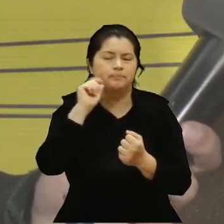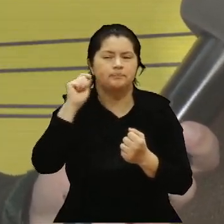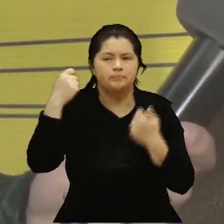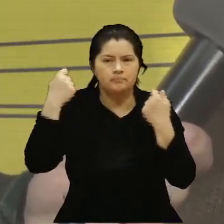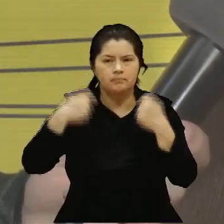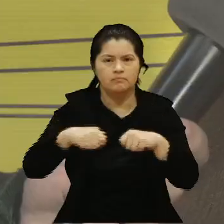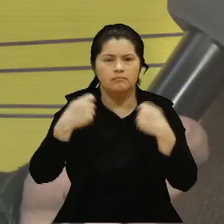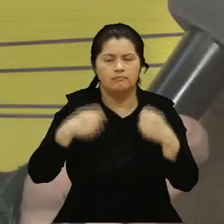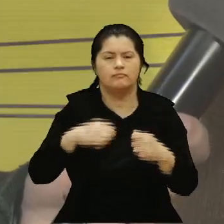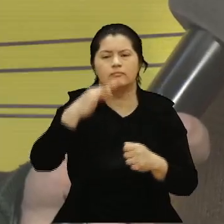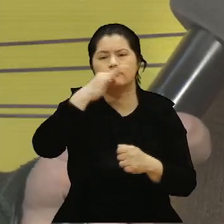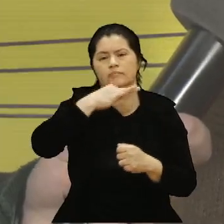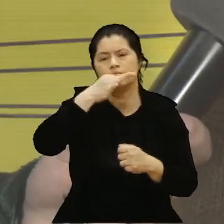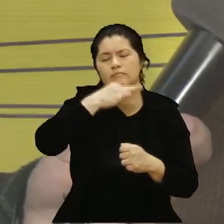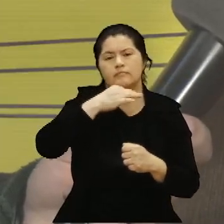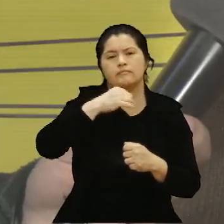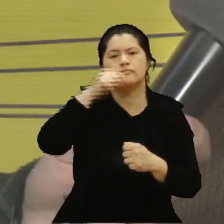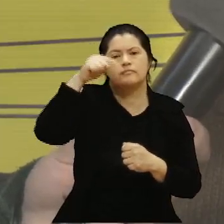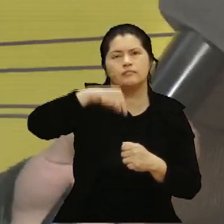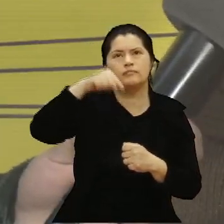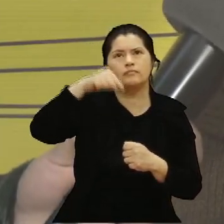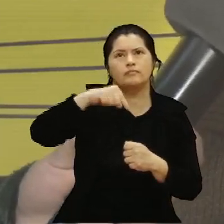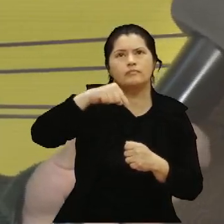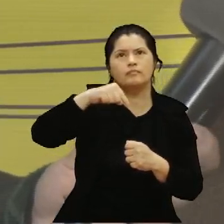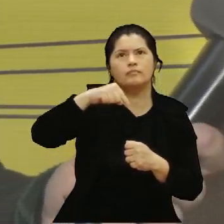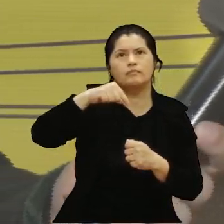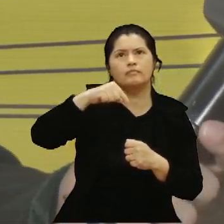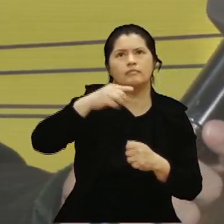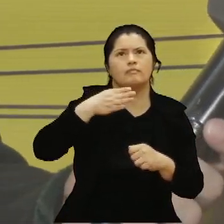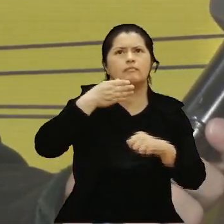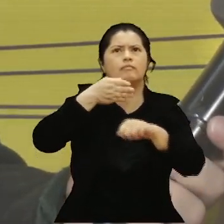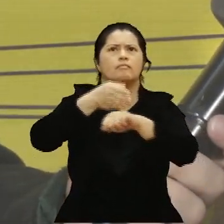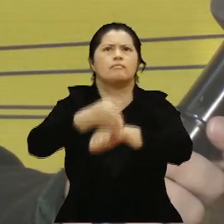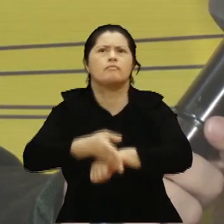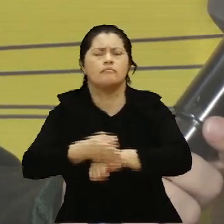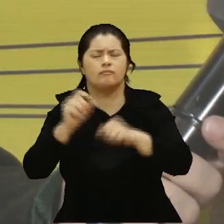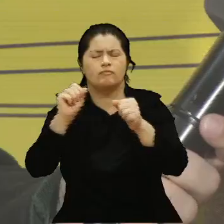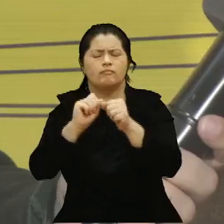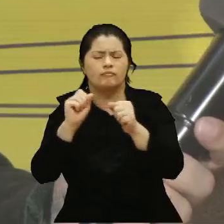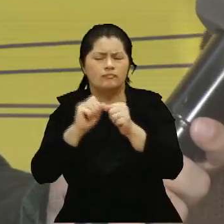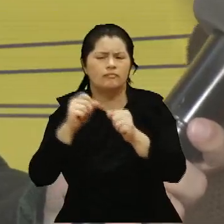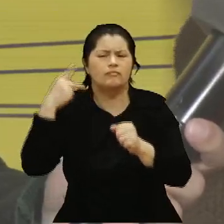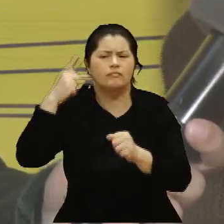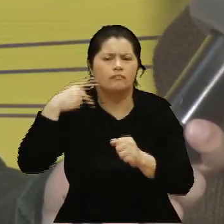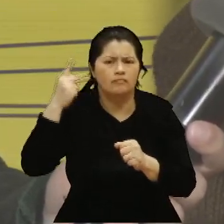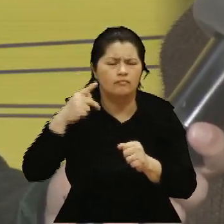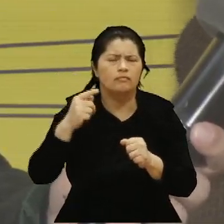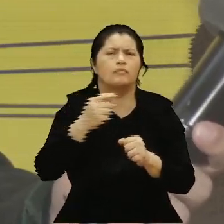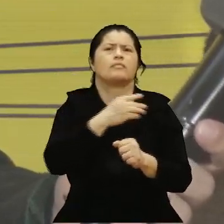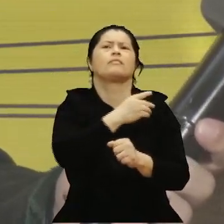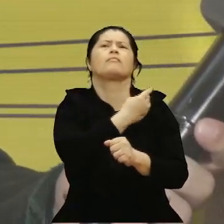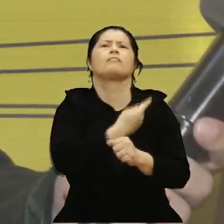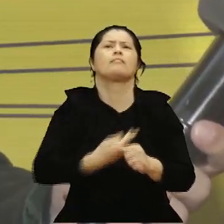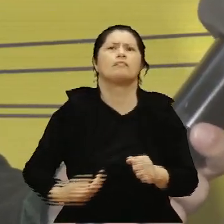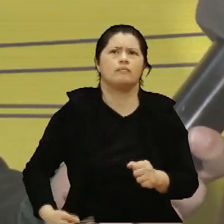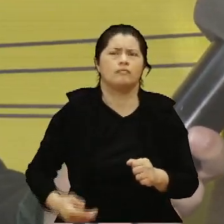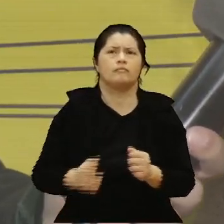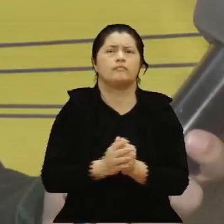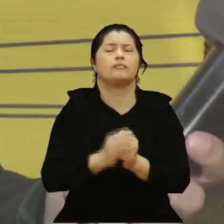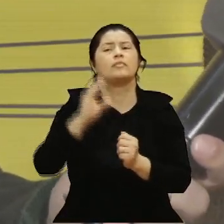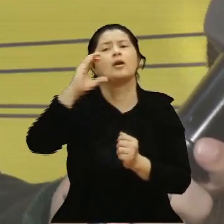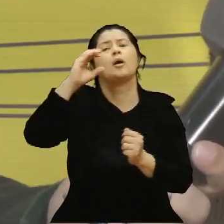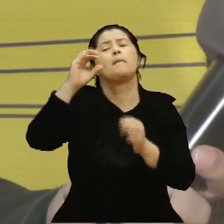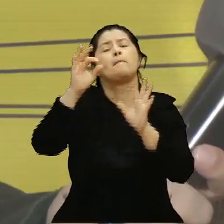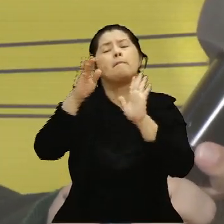necessário que Caxias do Sul entre e faça políticas públicas. O projeto da Cora Coralina é um